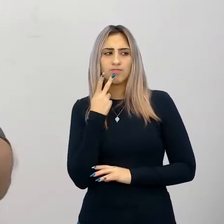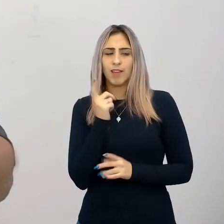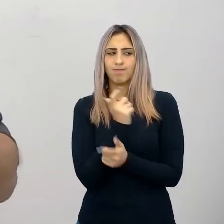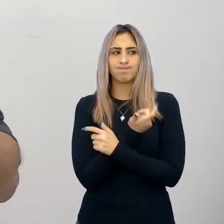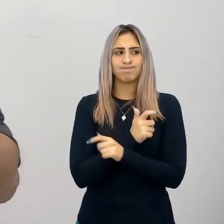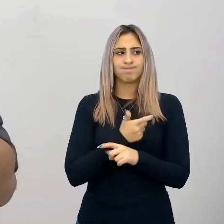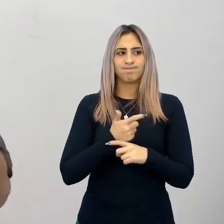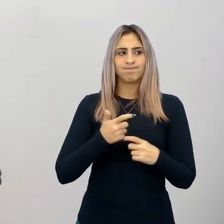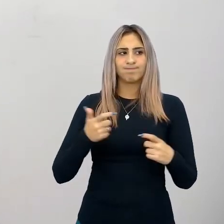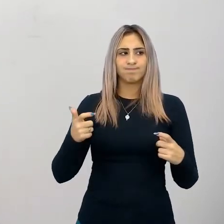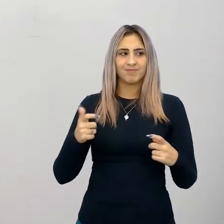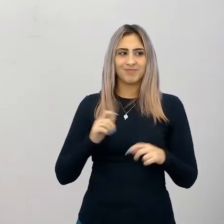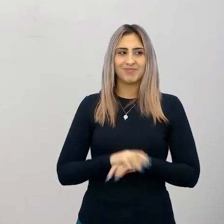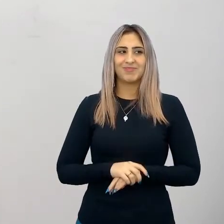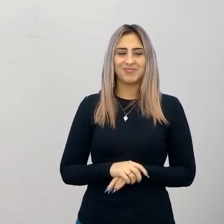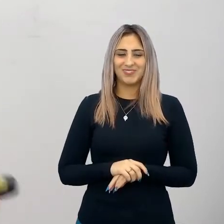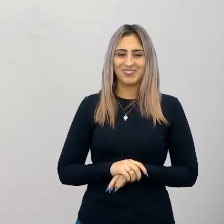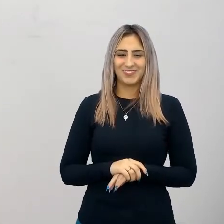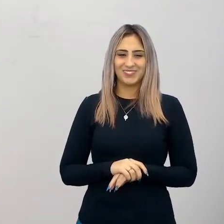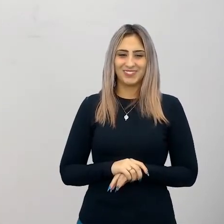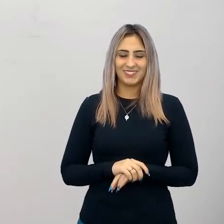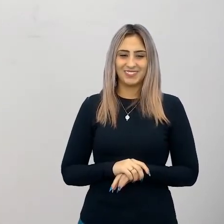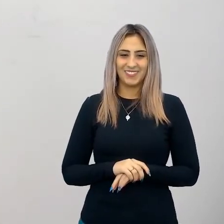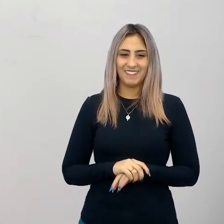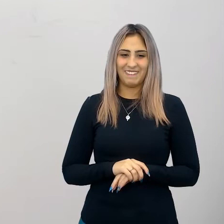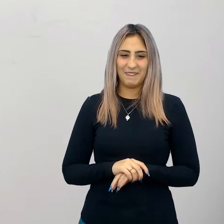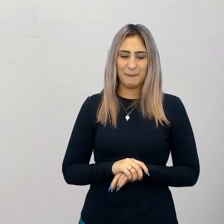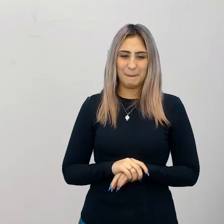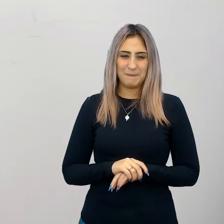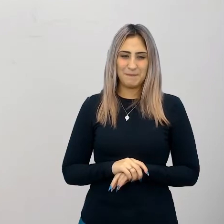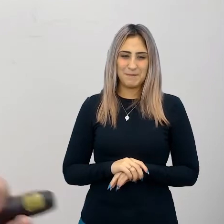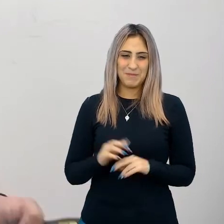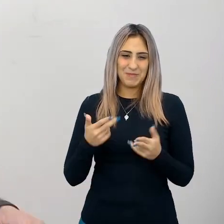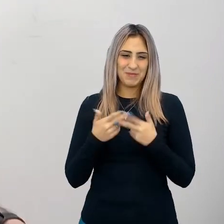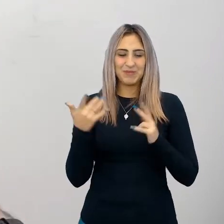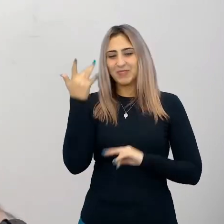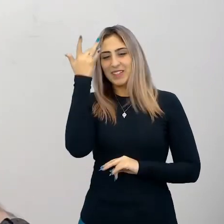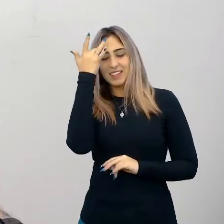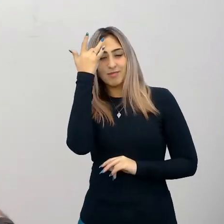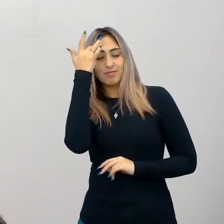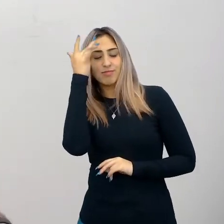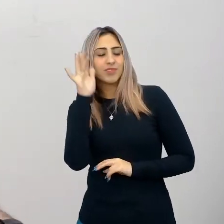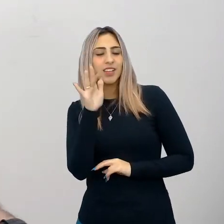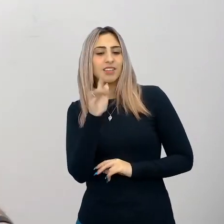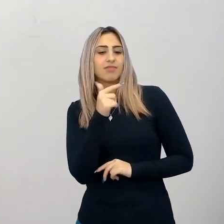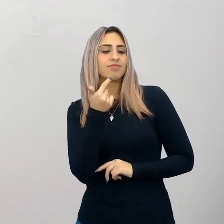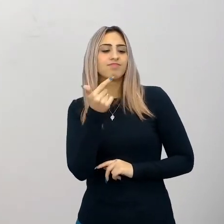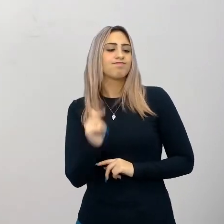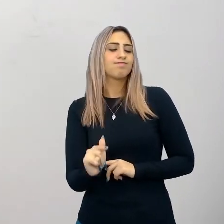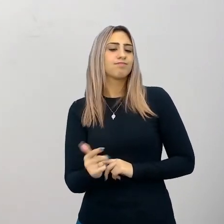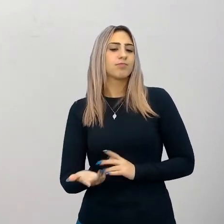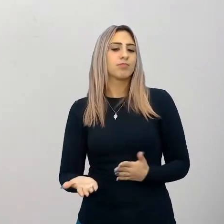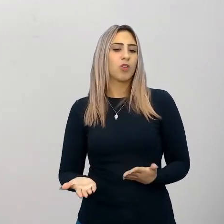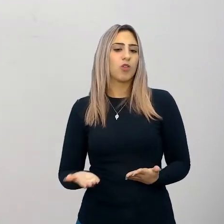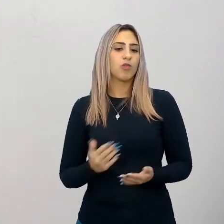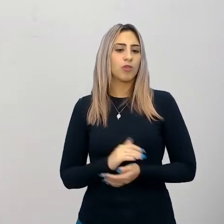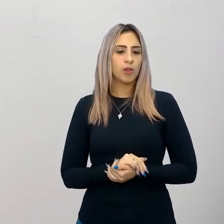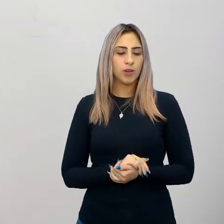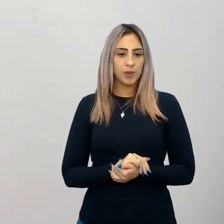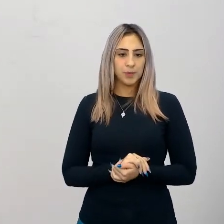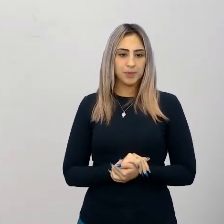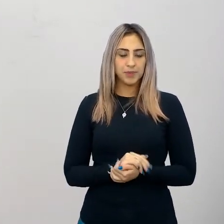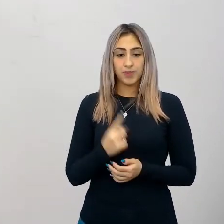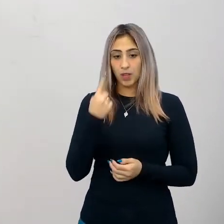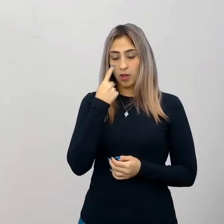grandioso que é aquilo. E não sei se dá para fazer de novo, né? Os caras fizeram tão bem. Verdade. Olha